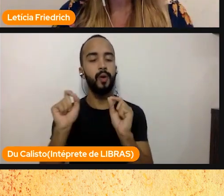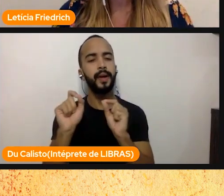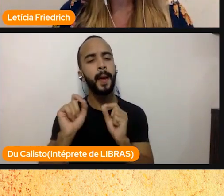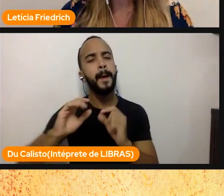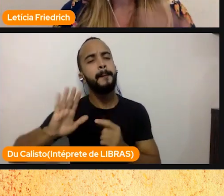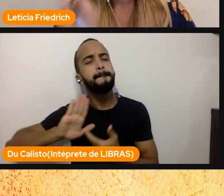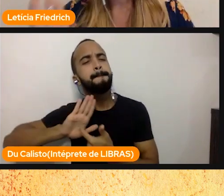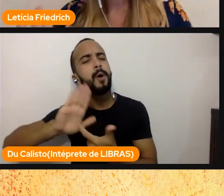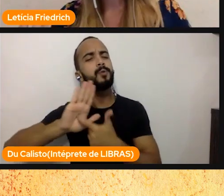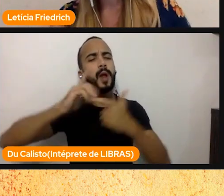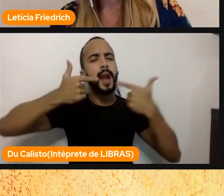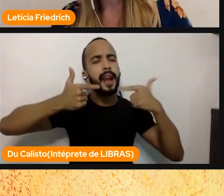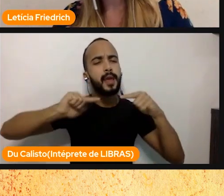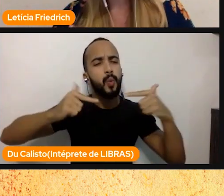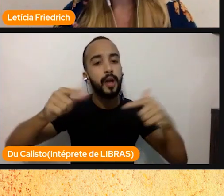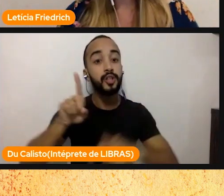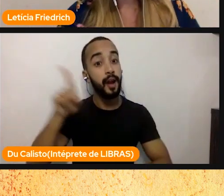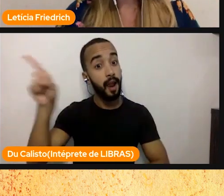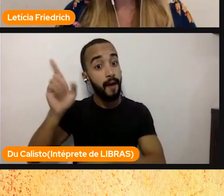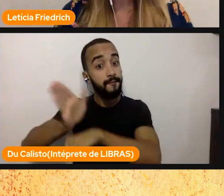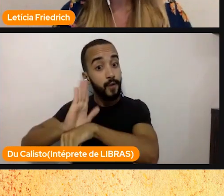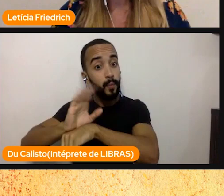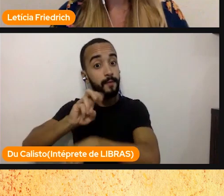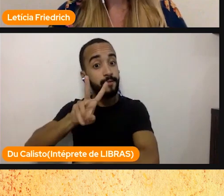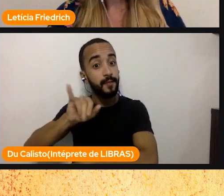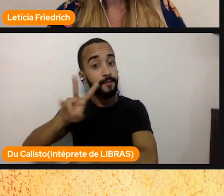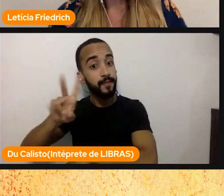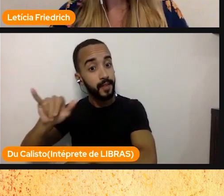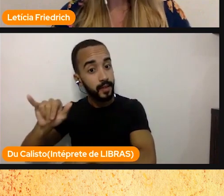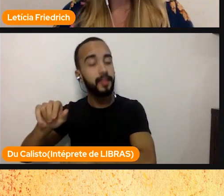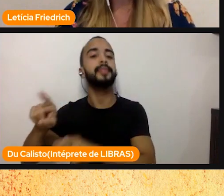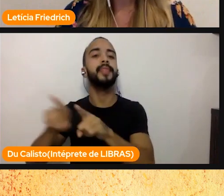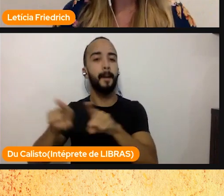linguagem que ela levou para o Vivi, também está trazendo um pouco para o Papaya.